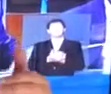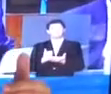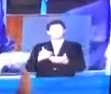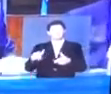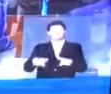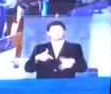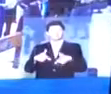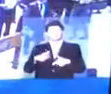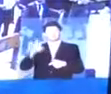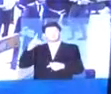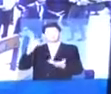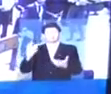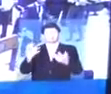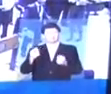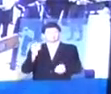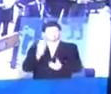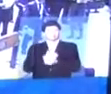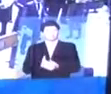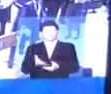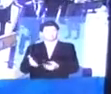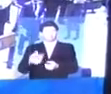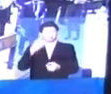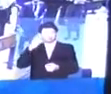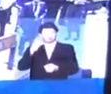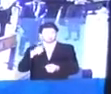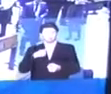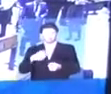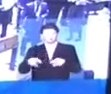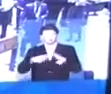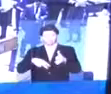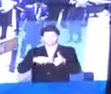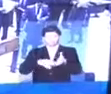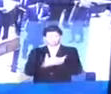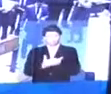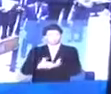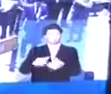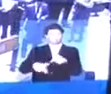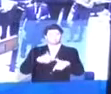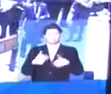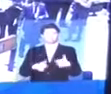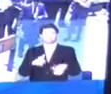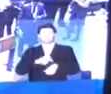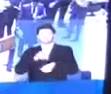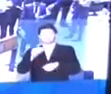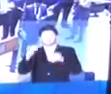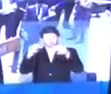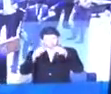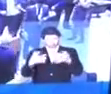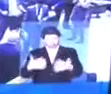para prevenir. Acabar com o termo maioridade penal não é punição,